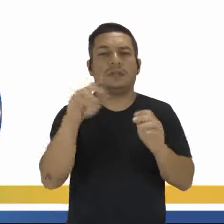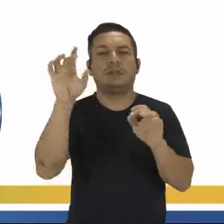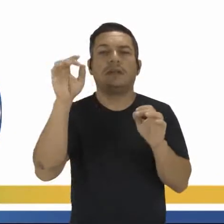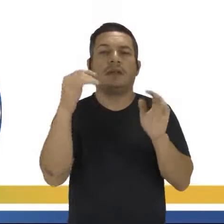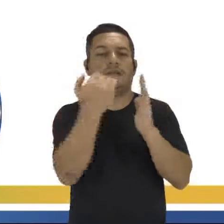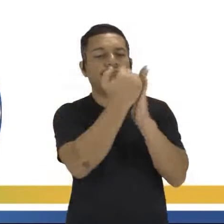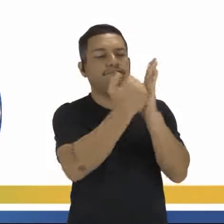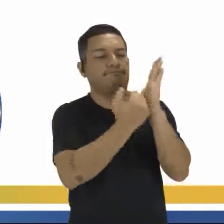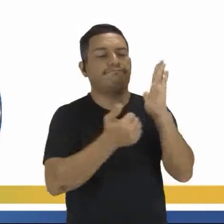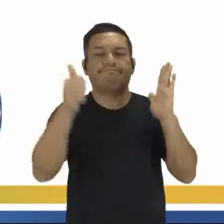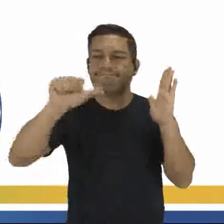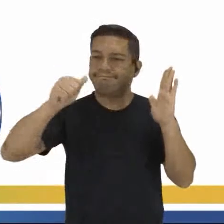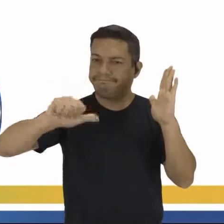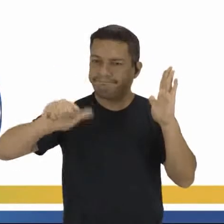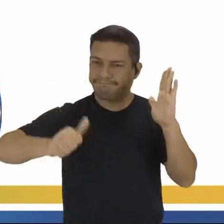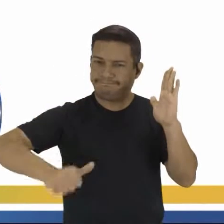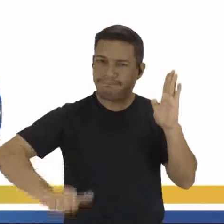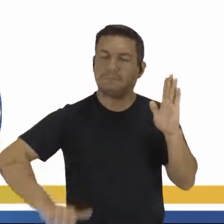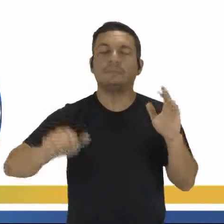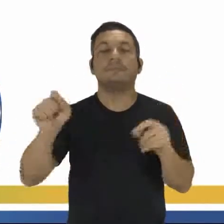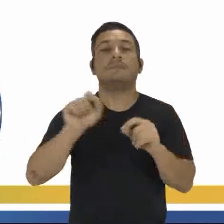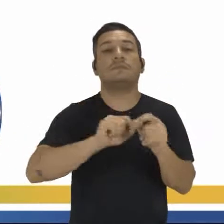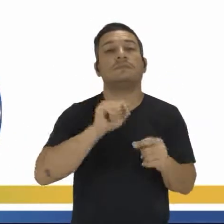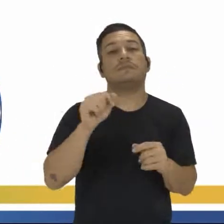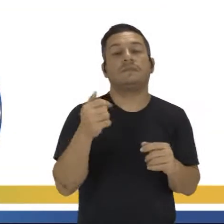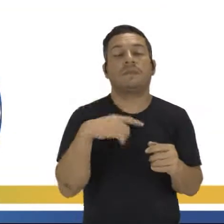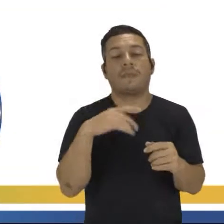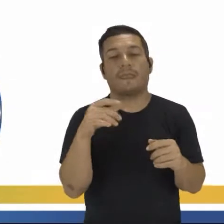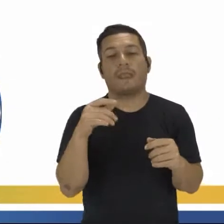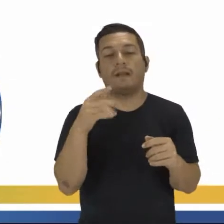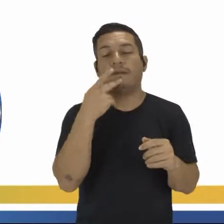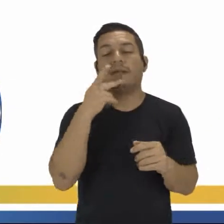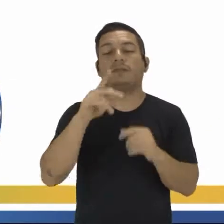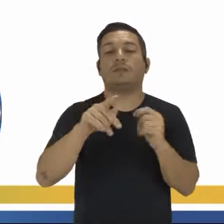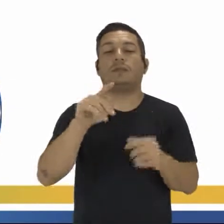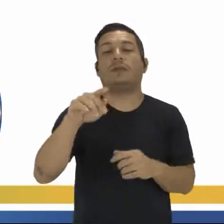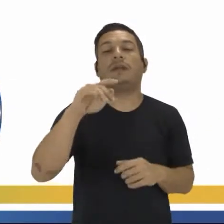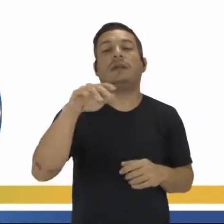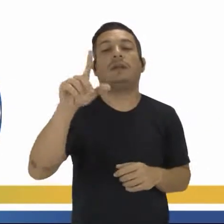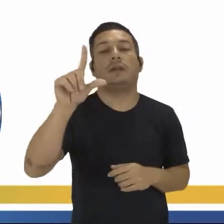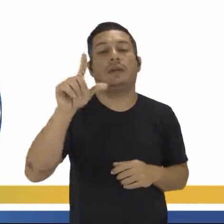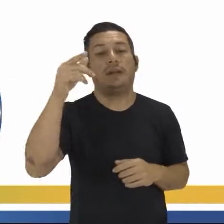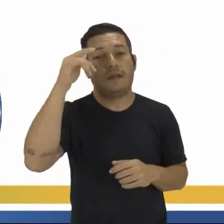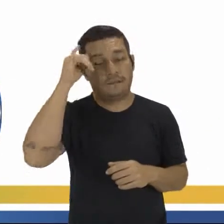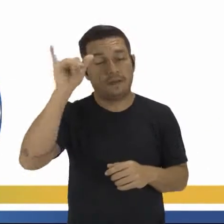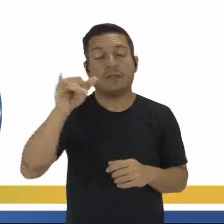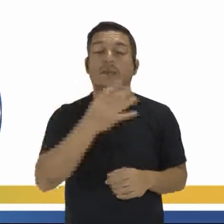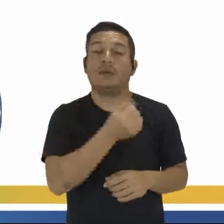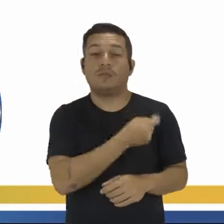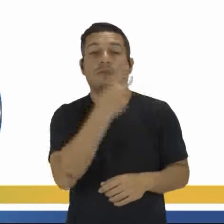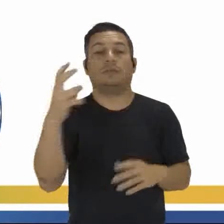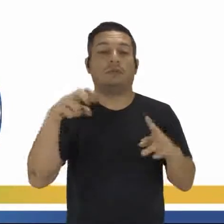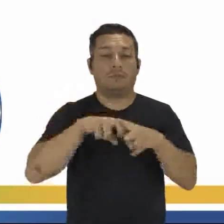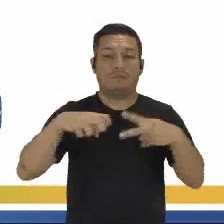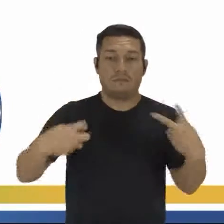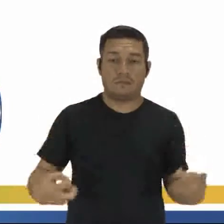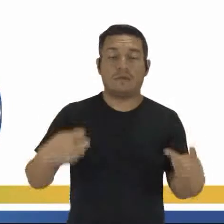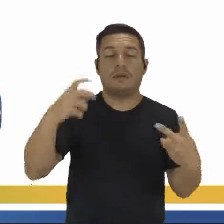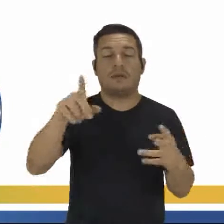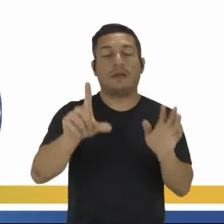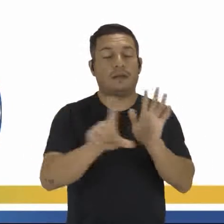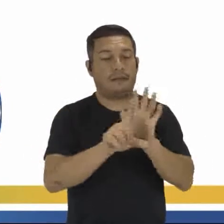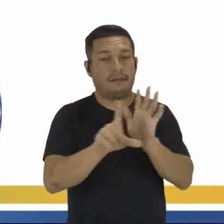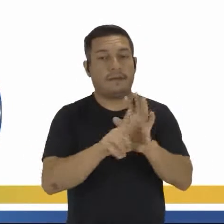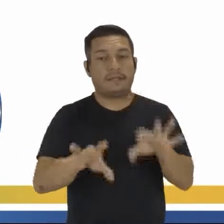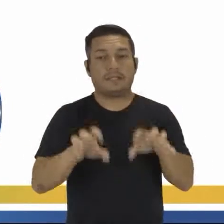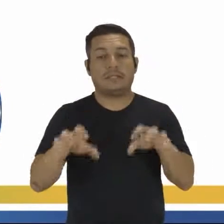outro parágrafo sendo contrário ao tema. Quando diz reduzindo o número de acidentes, a implantação da lei seca reduziu o número de